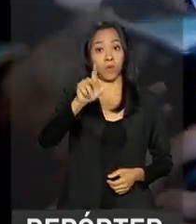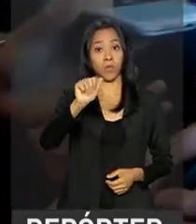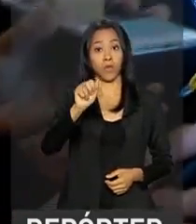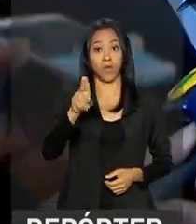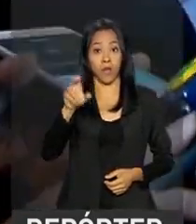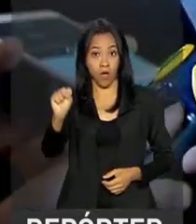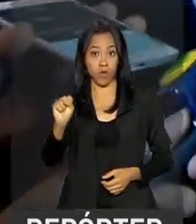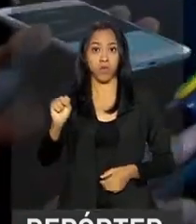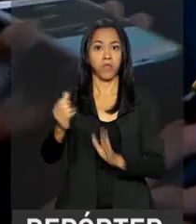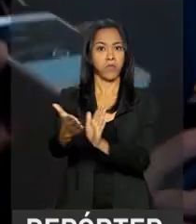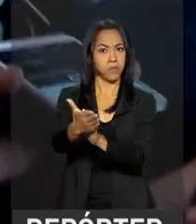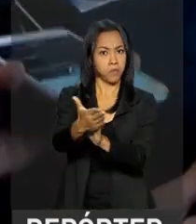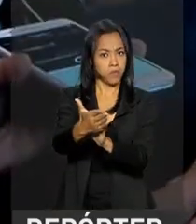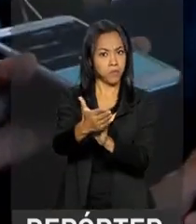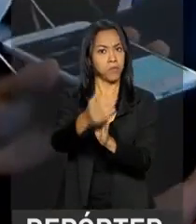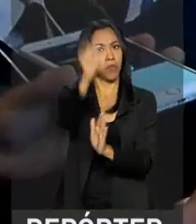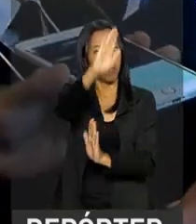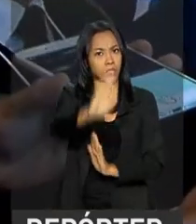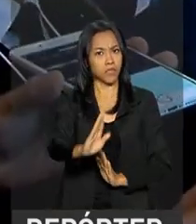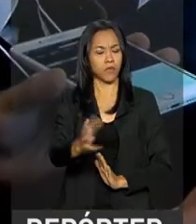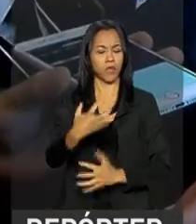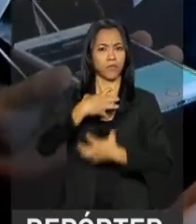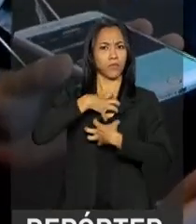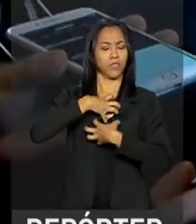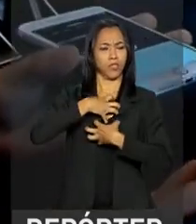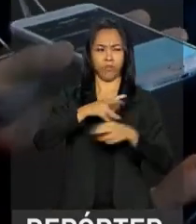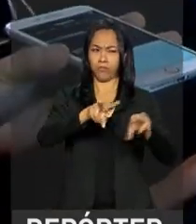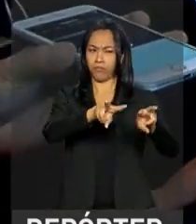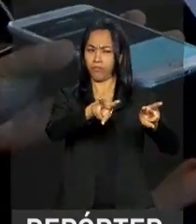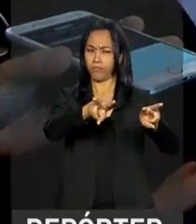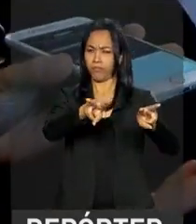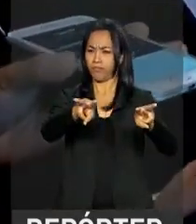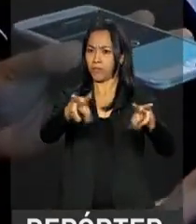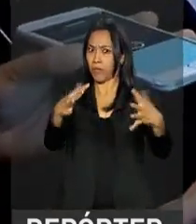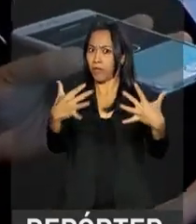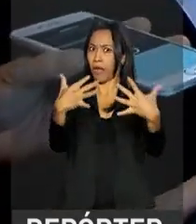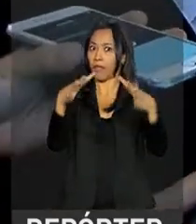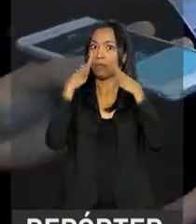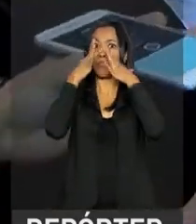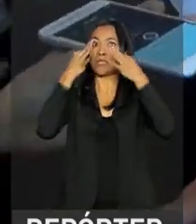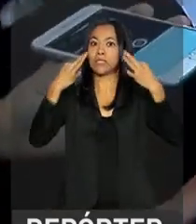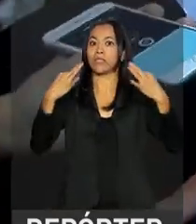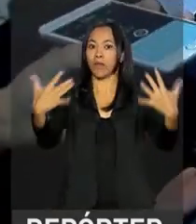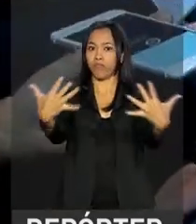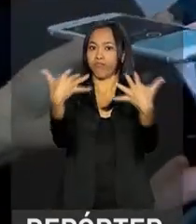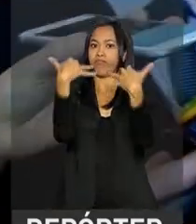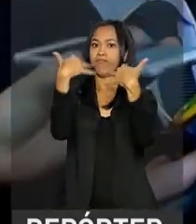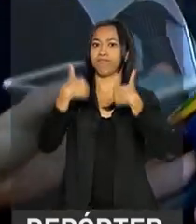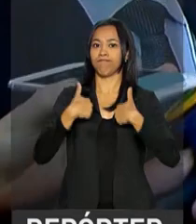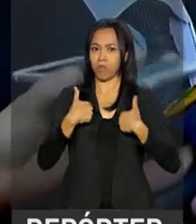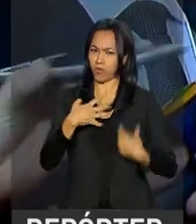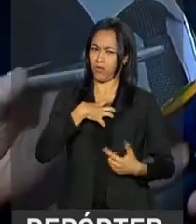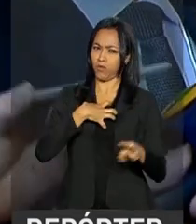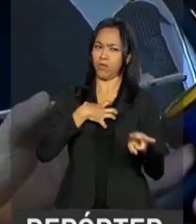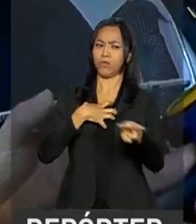para o Brasil, não é? E eu senti muita atenção da plateia, de quem estava assistindo, não é? Eu senti